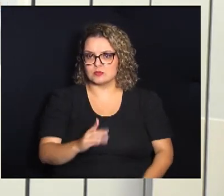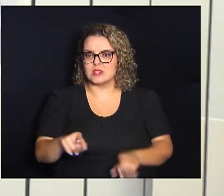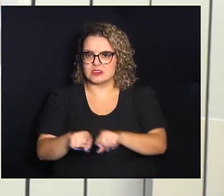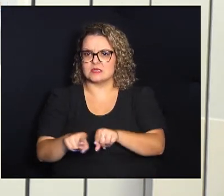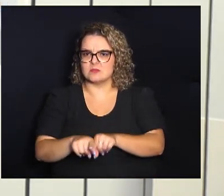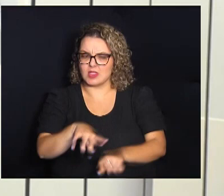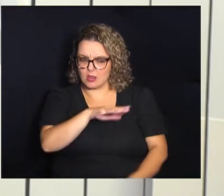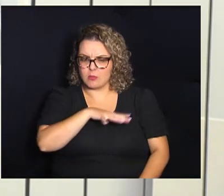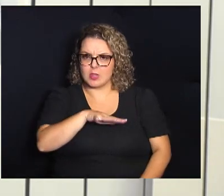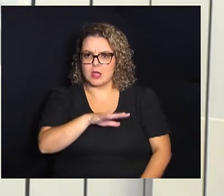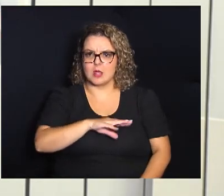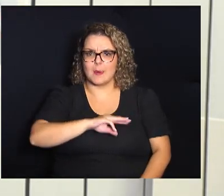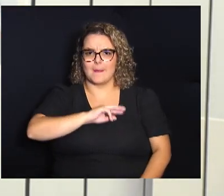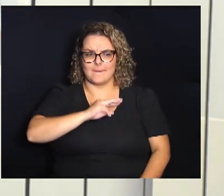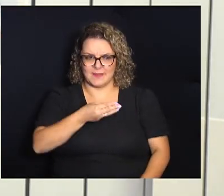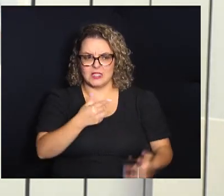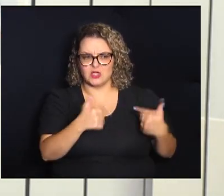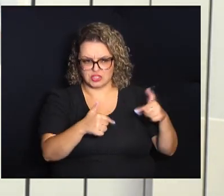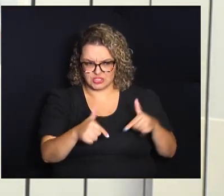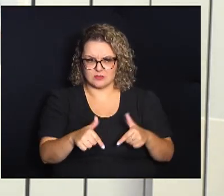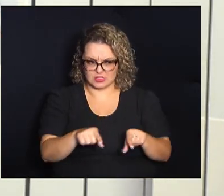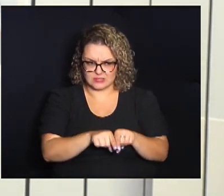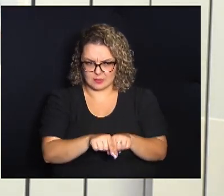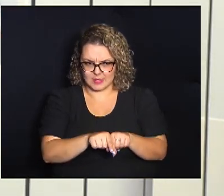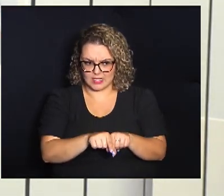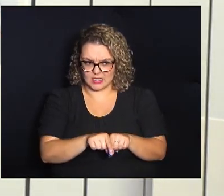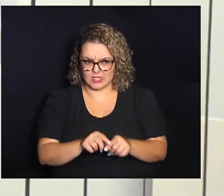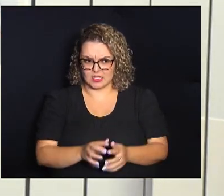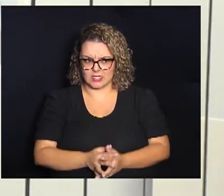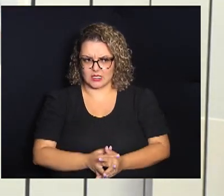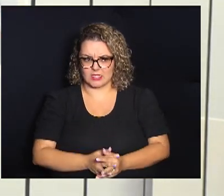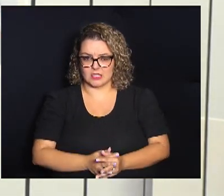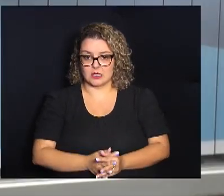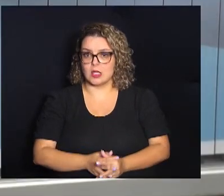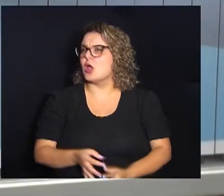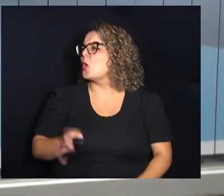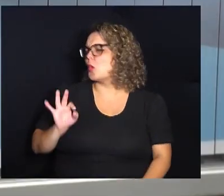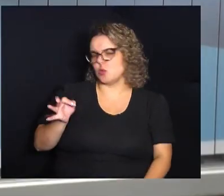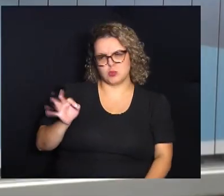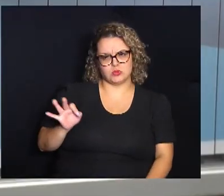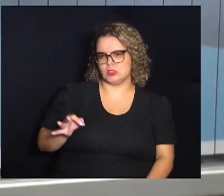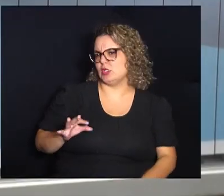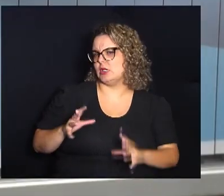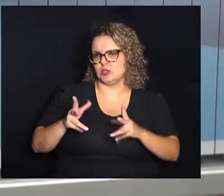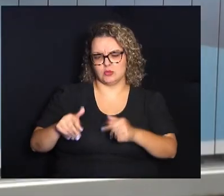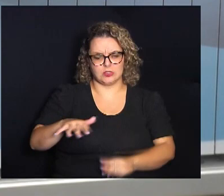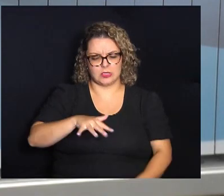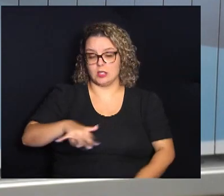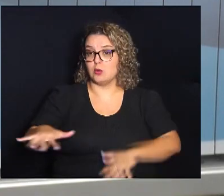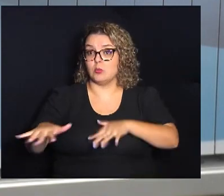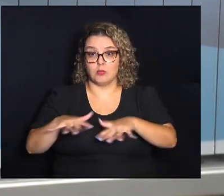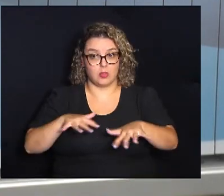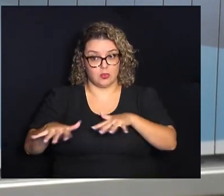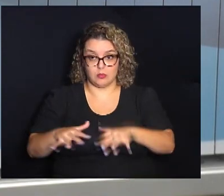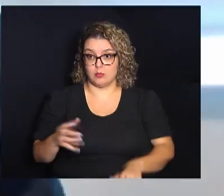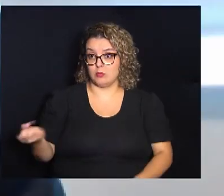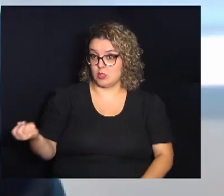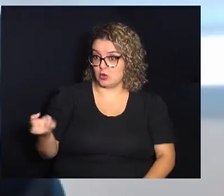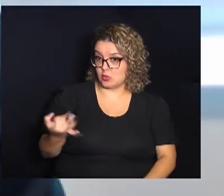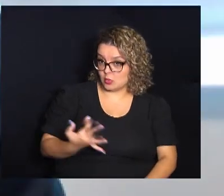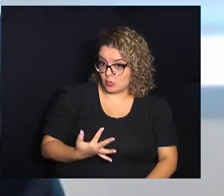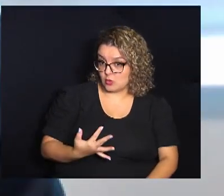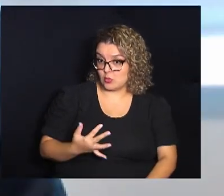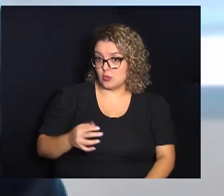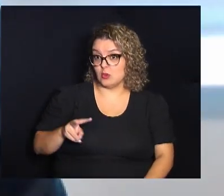que gera milhões de empregos também? Não, com certeza. Todo mercado que movimenta uma quantia